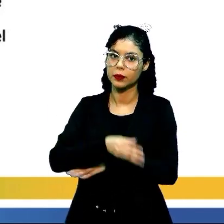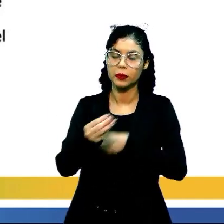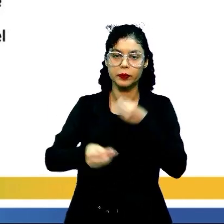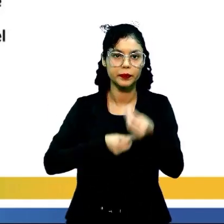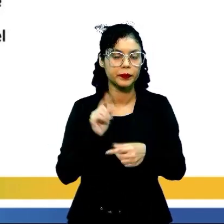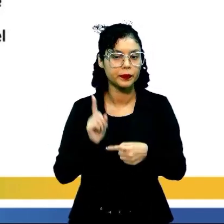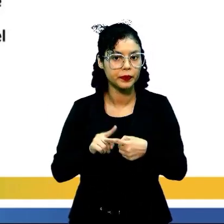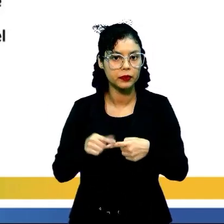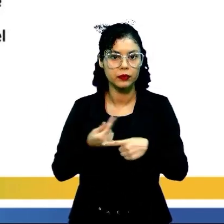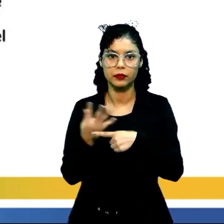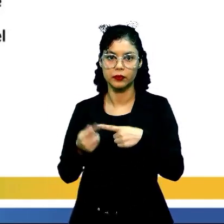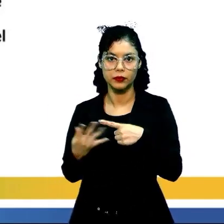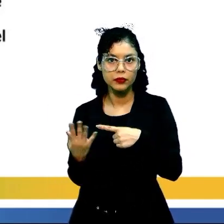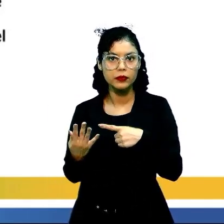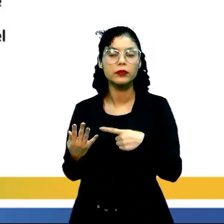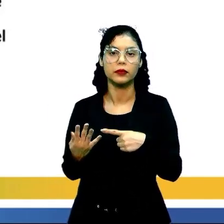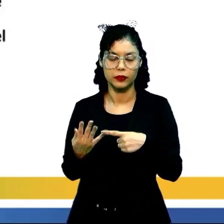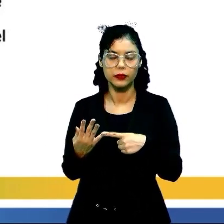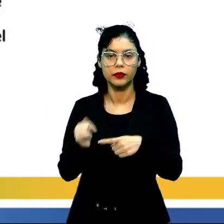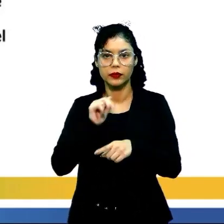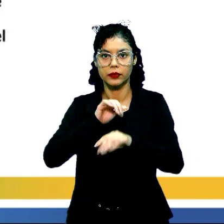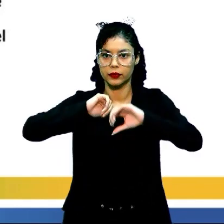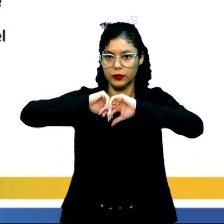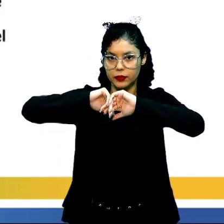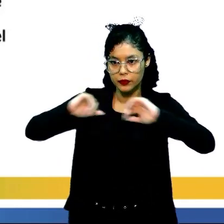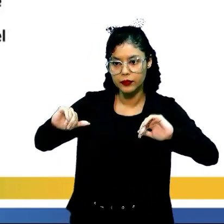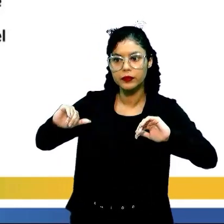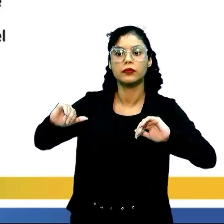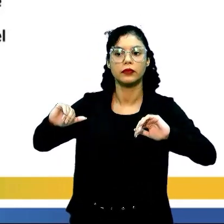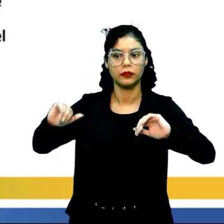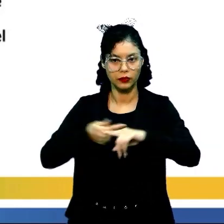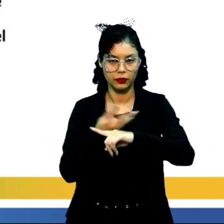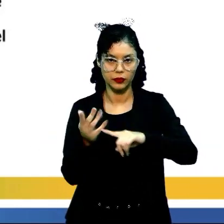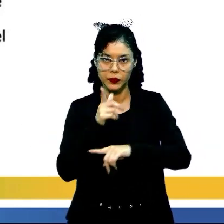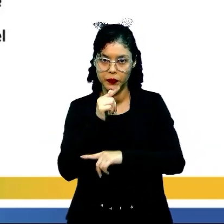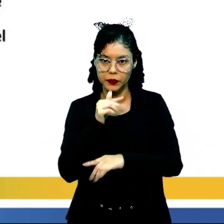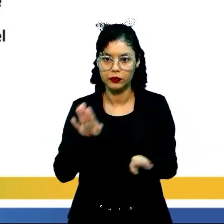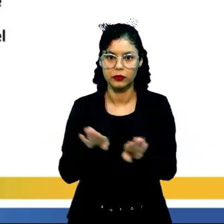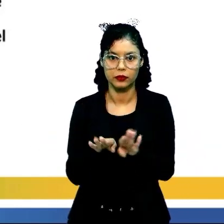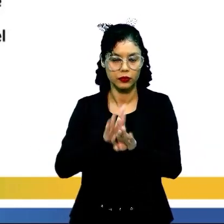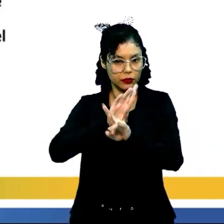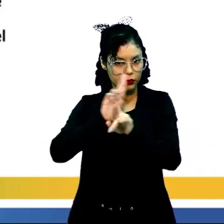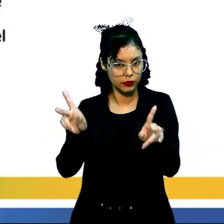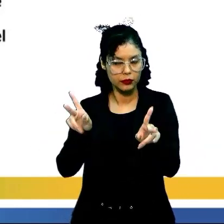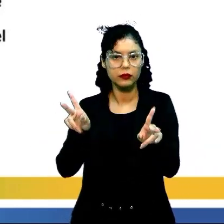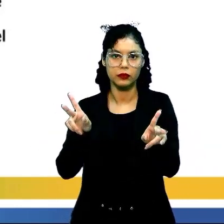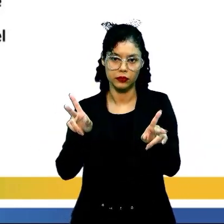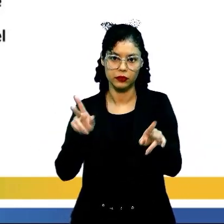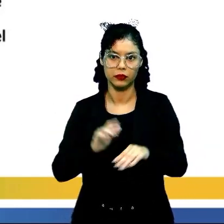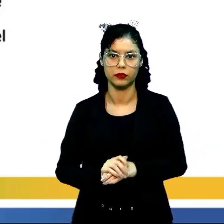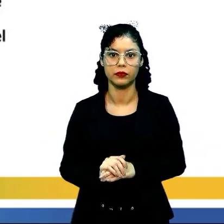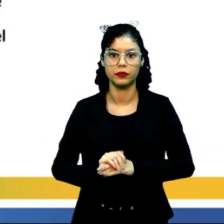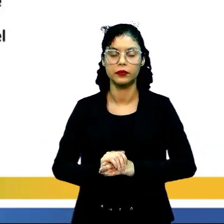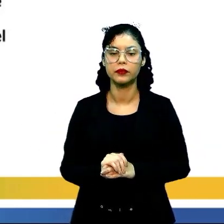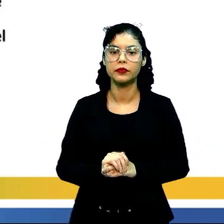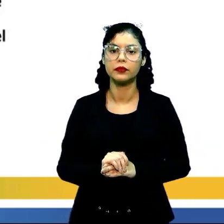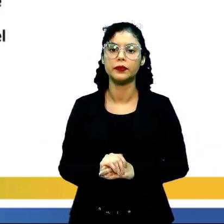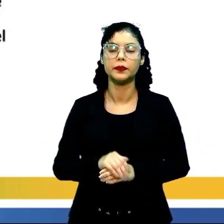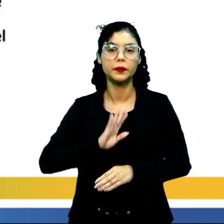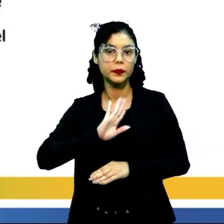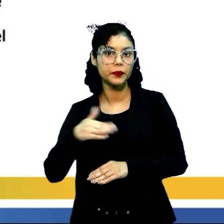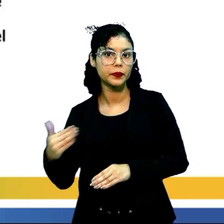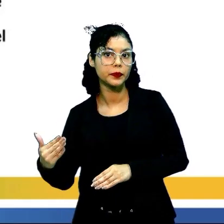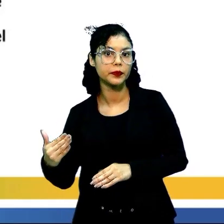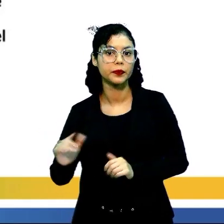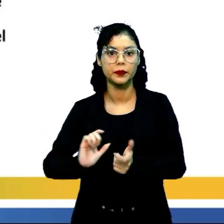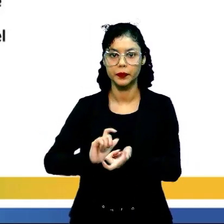quê? Nós vimos que a destilação fracionada ela separa as frações do líquido por diferenças de ebulição. Quanto